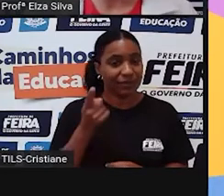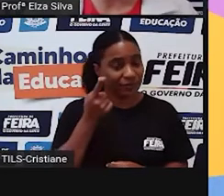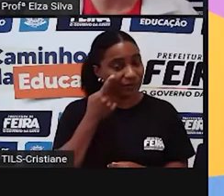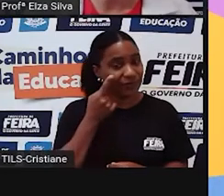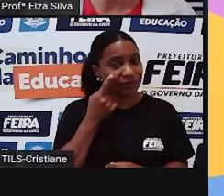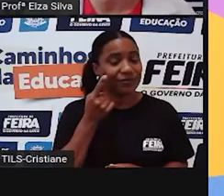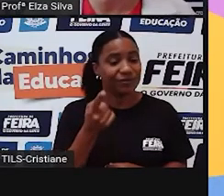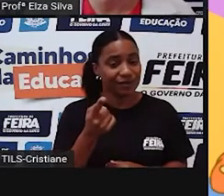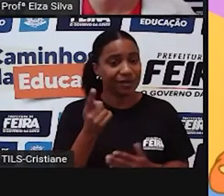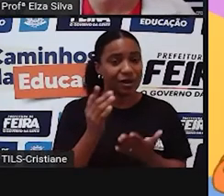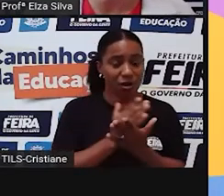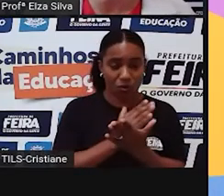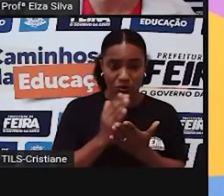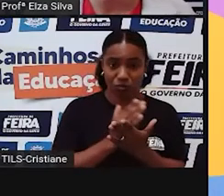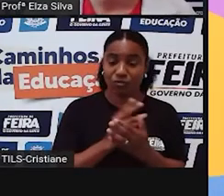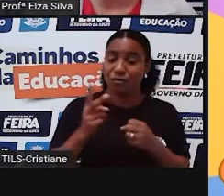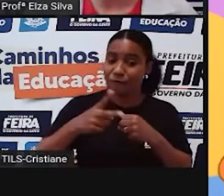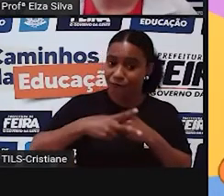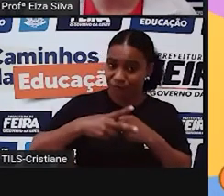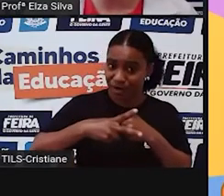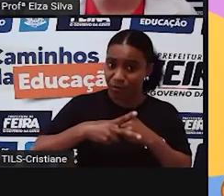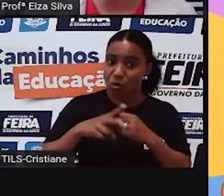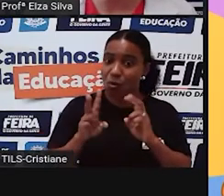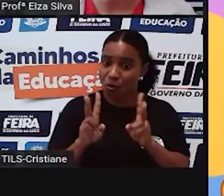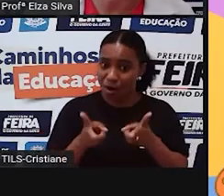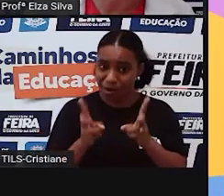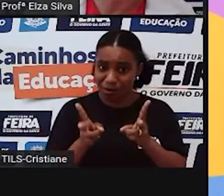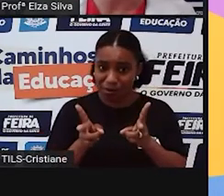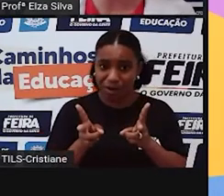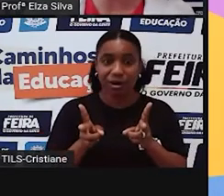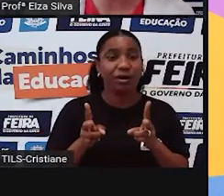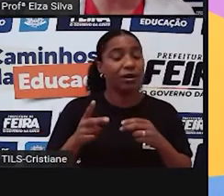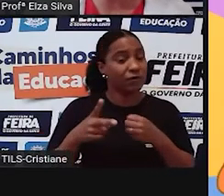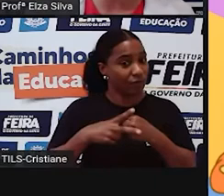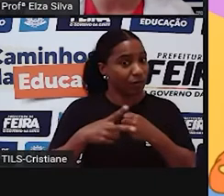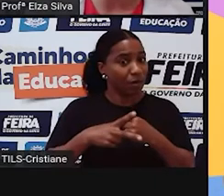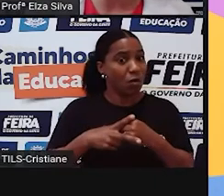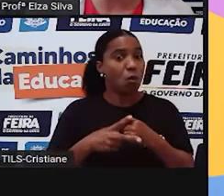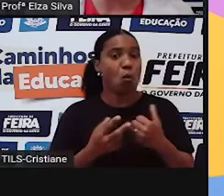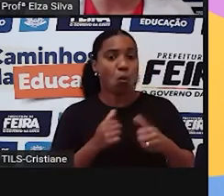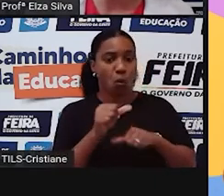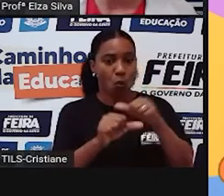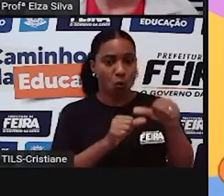irregulares e aprender outros, é claro, né? Para ampliar o nosso universo vocabular.